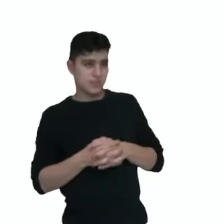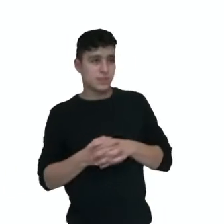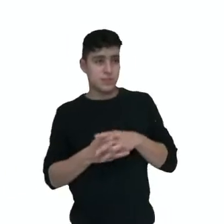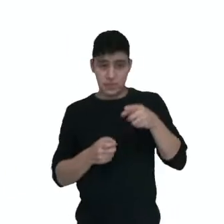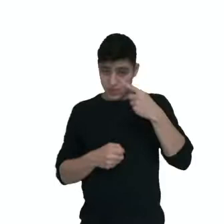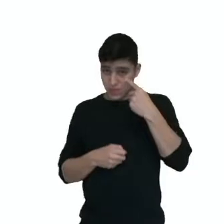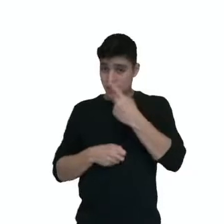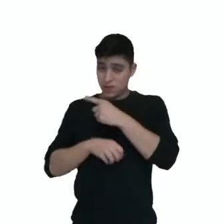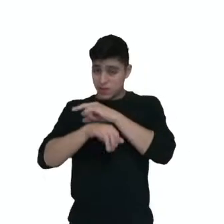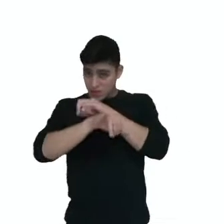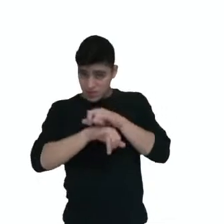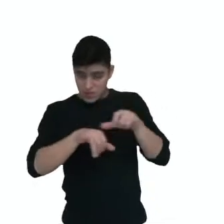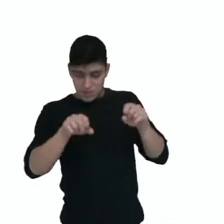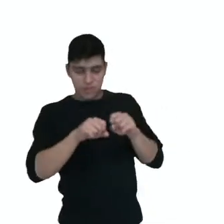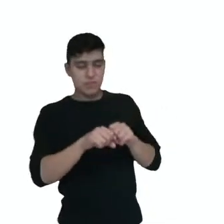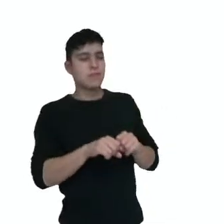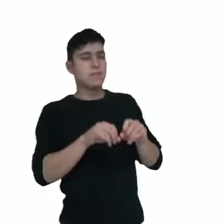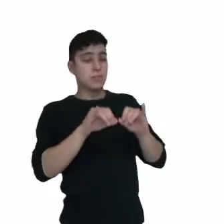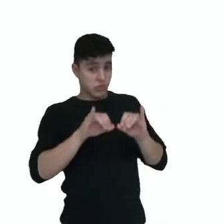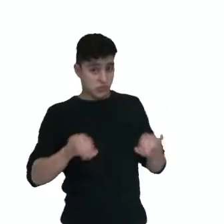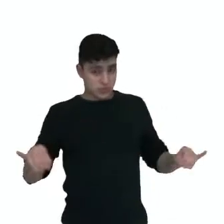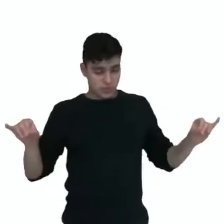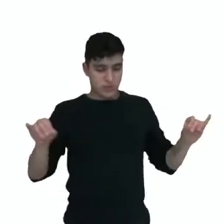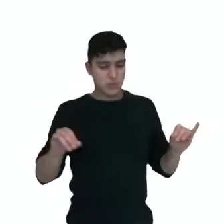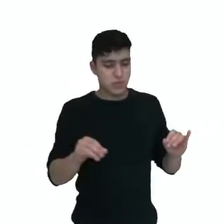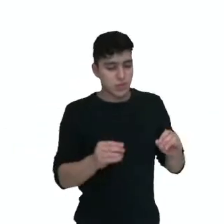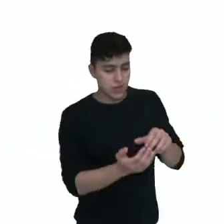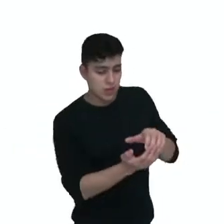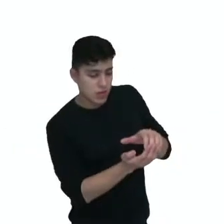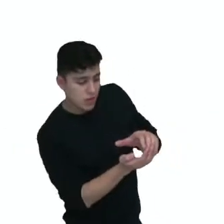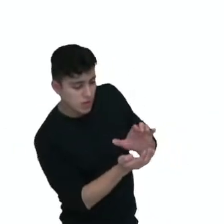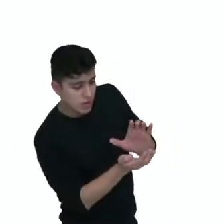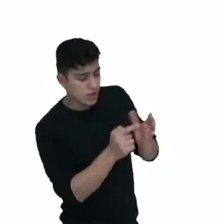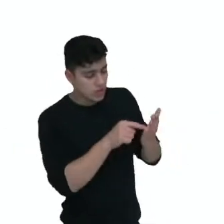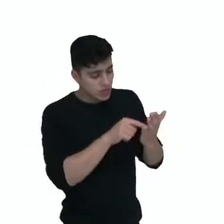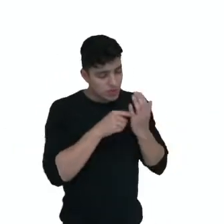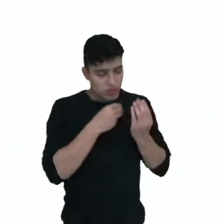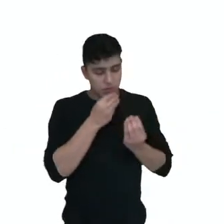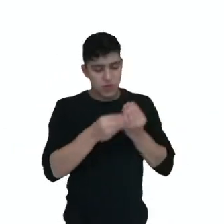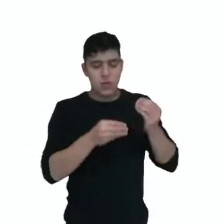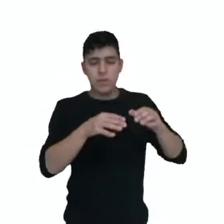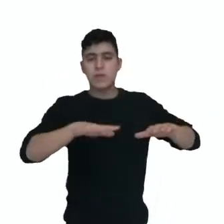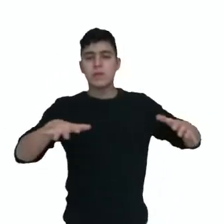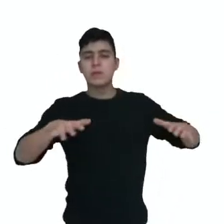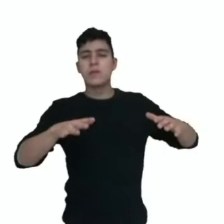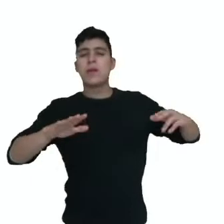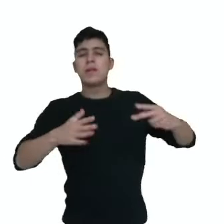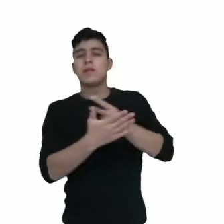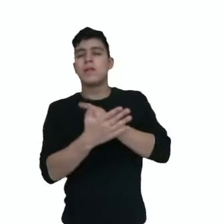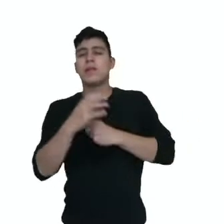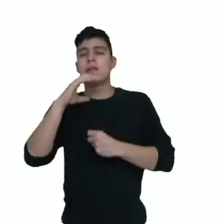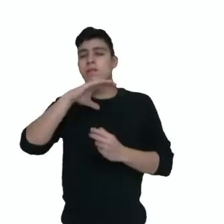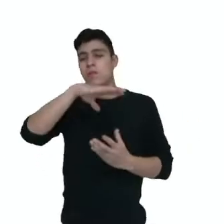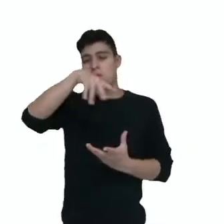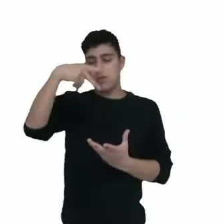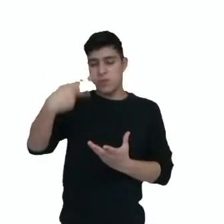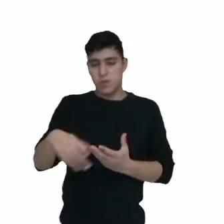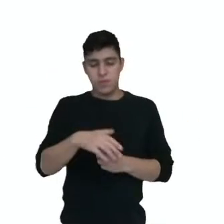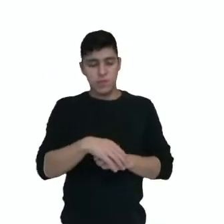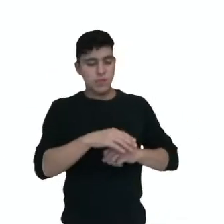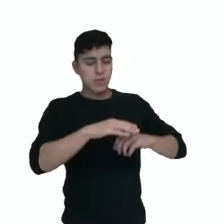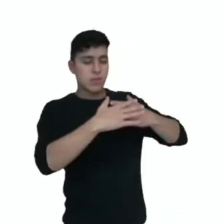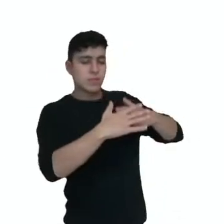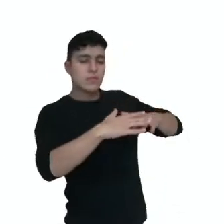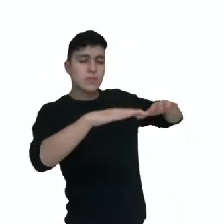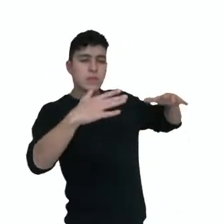notícia. Conchas conseguem mostrar como oceanos reagiram ao processo de aquecimento global. Apesar de parecerem homogêneos, os oceanos são